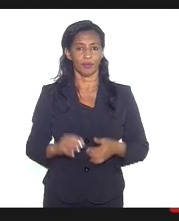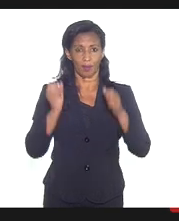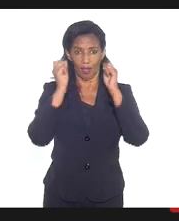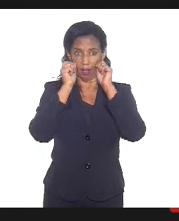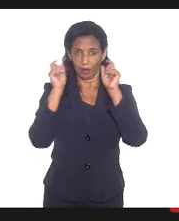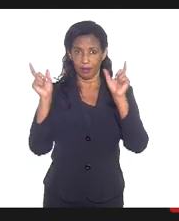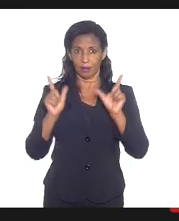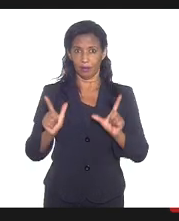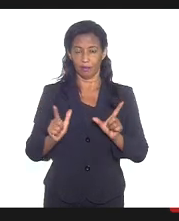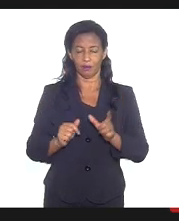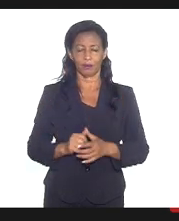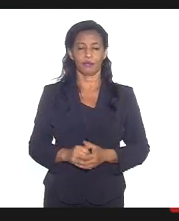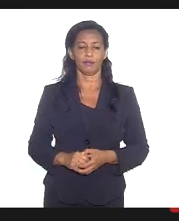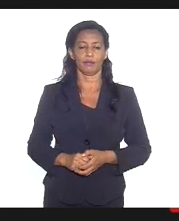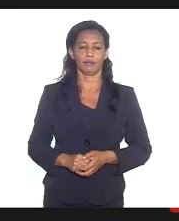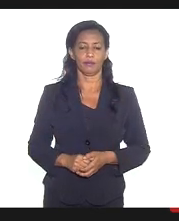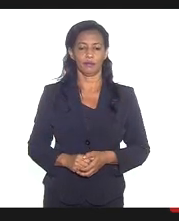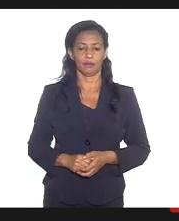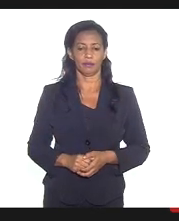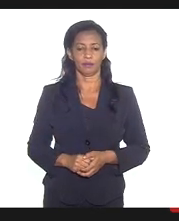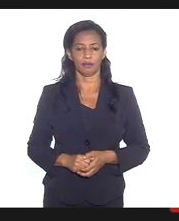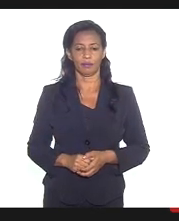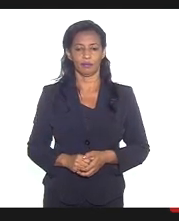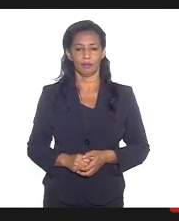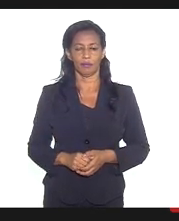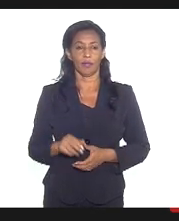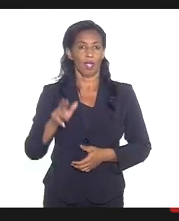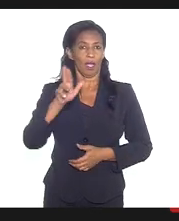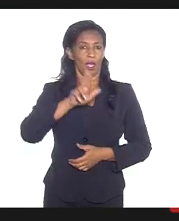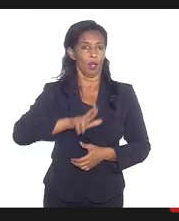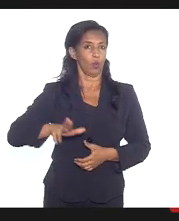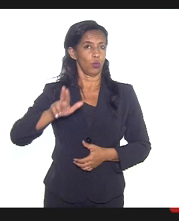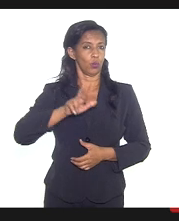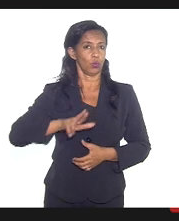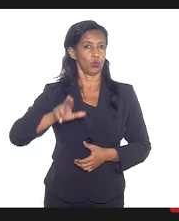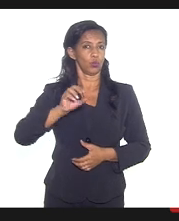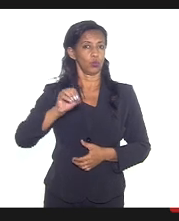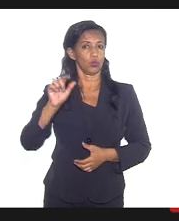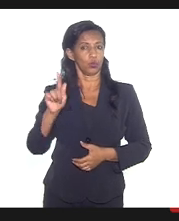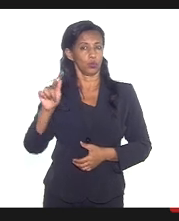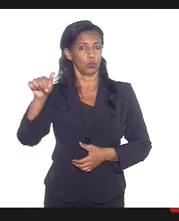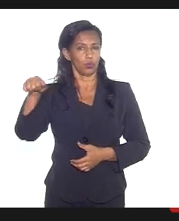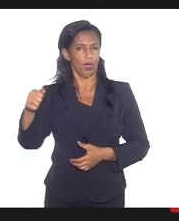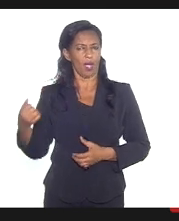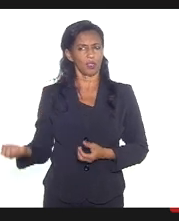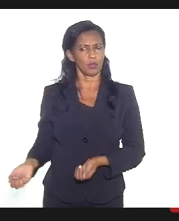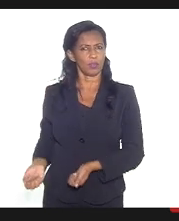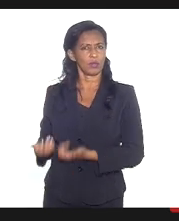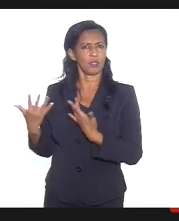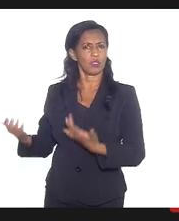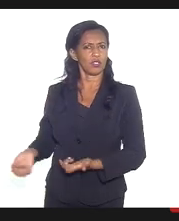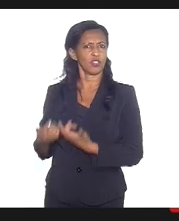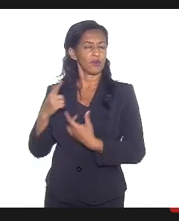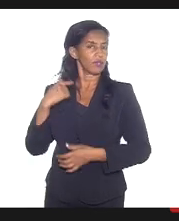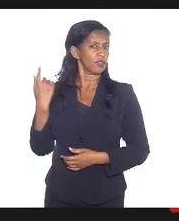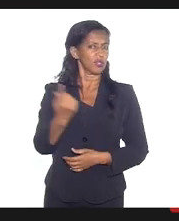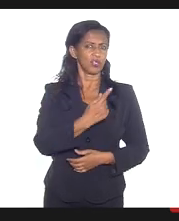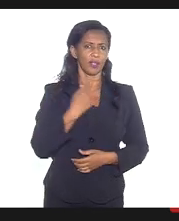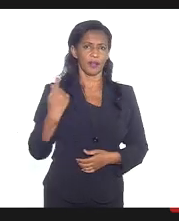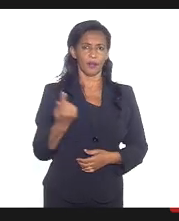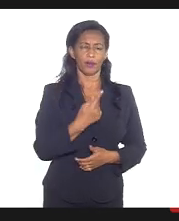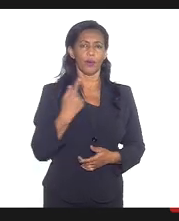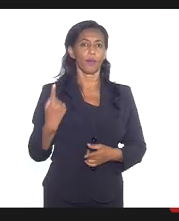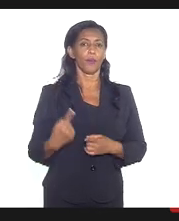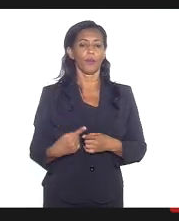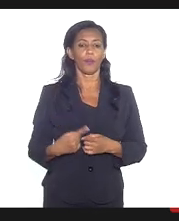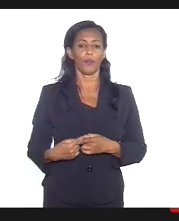atento, né, a utilização do gás e o incentivo em geral, né?